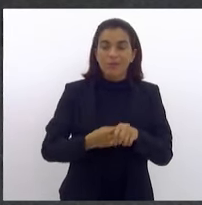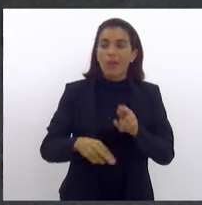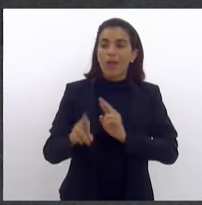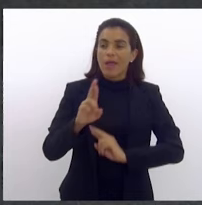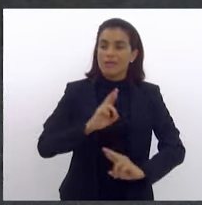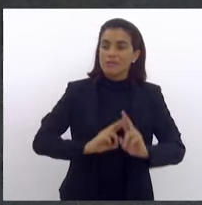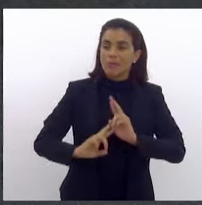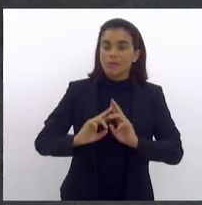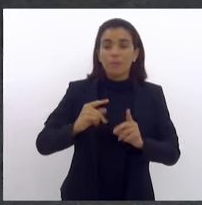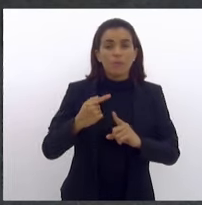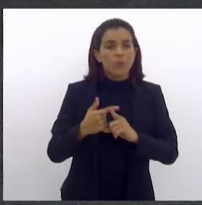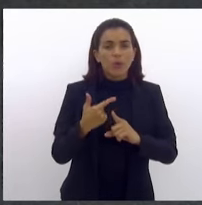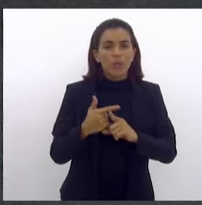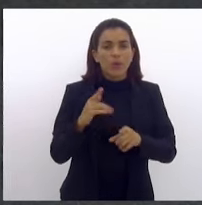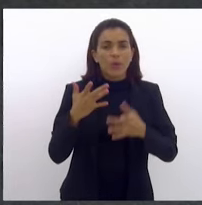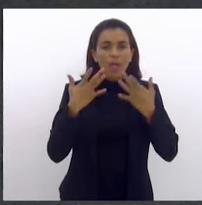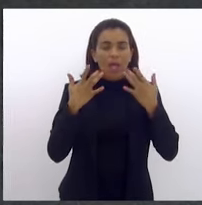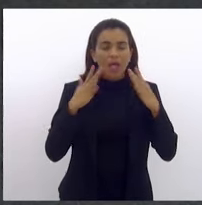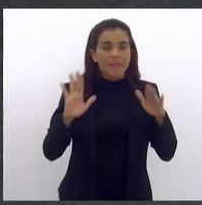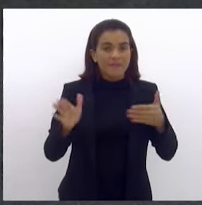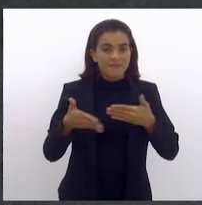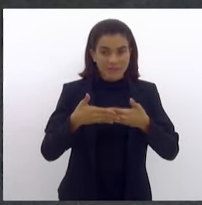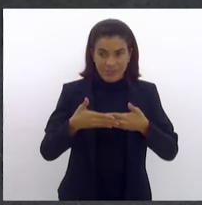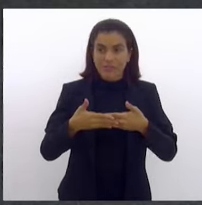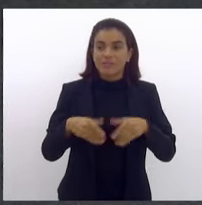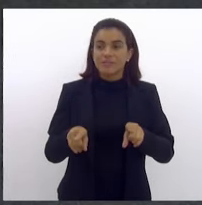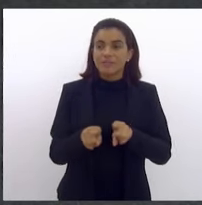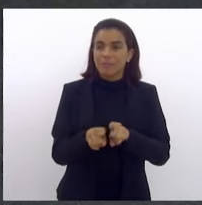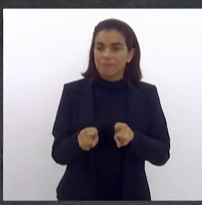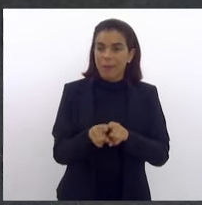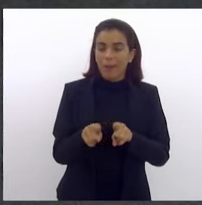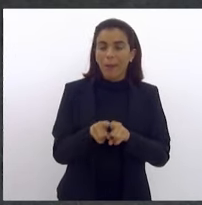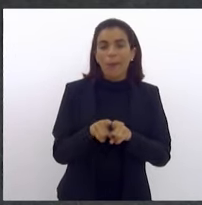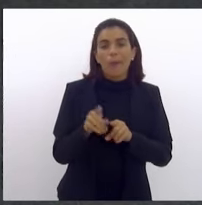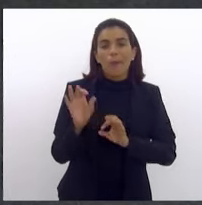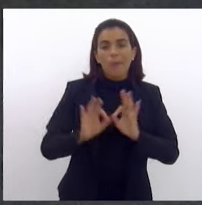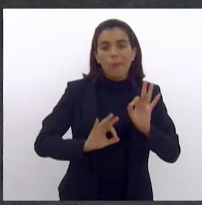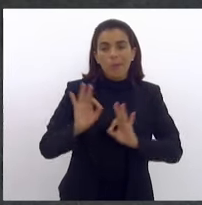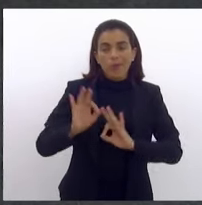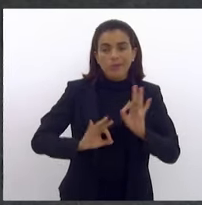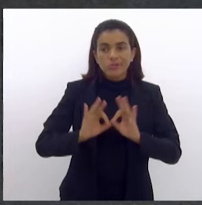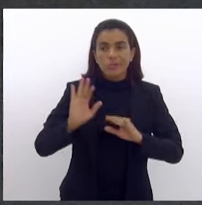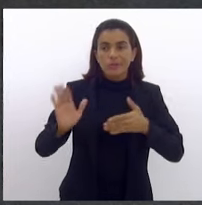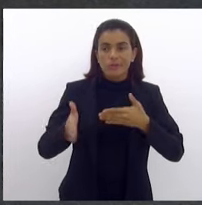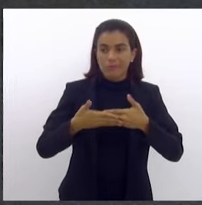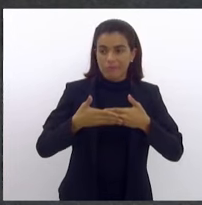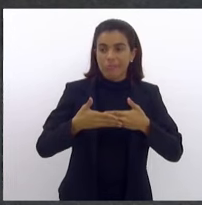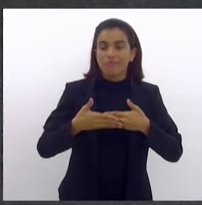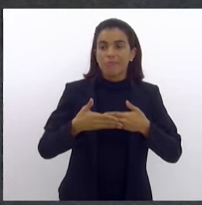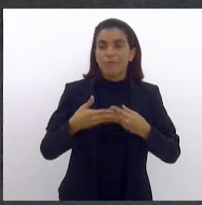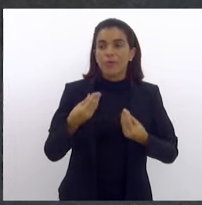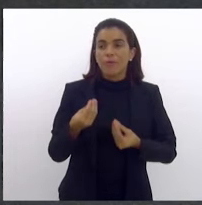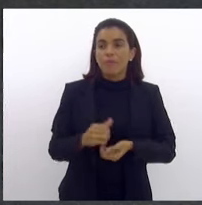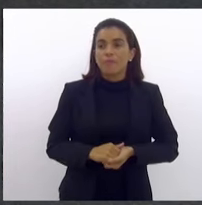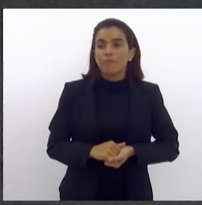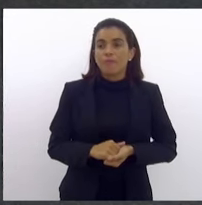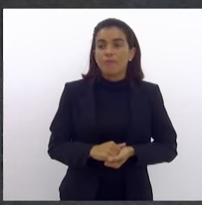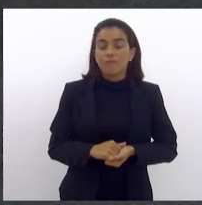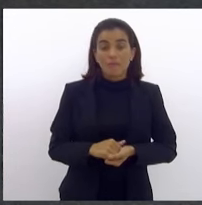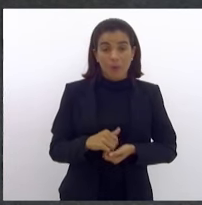que o teatro estava fechado, ver um projeto de reforma e ver uma perspectiva de abertura o quanto antes. Em